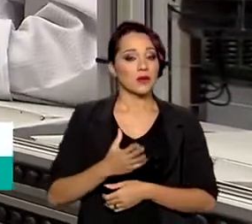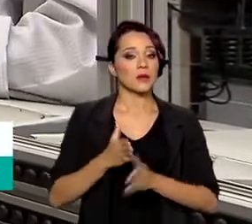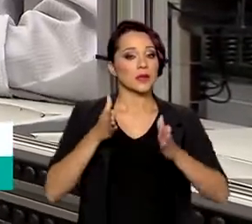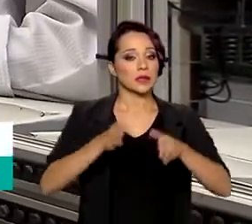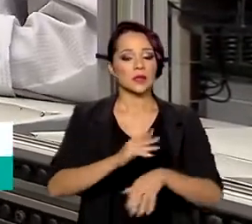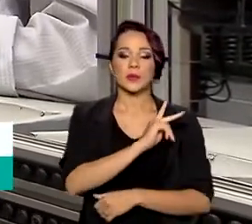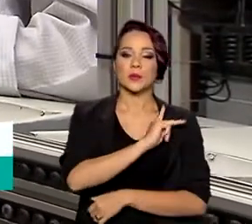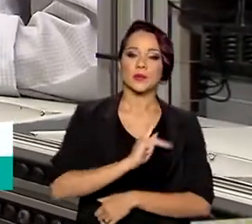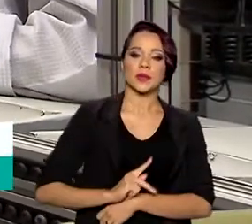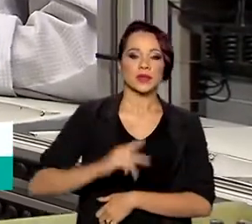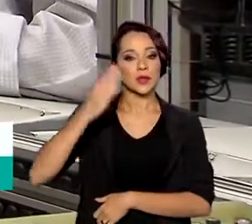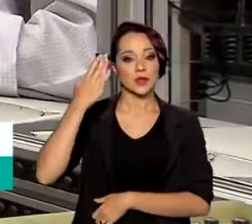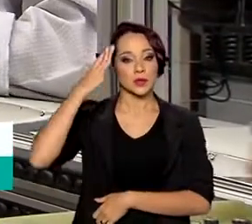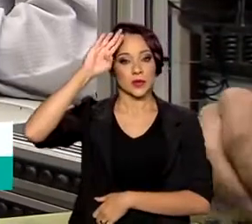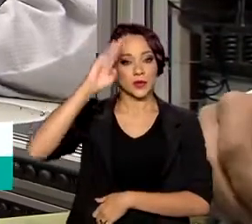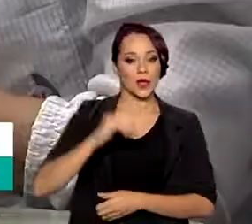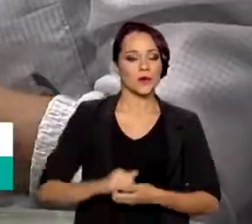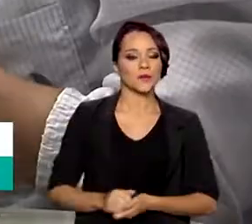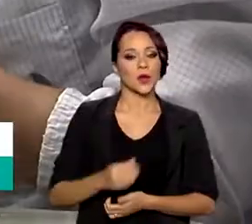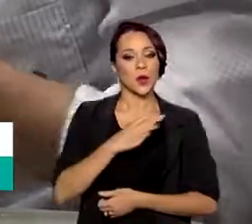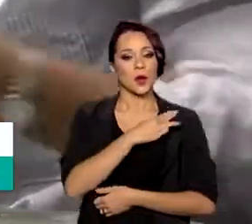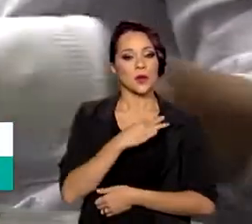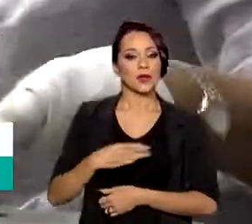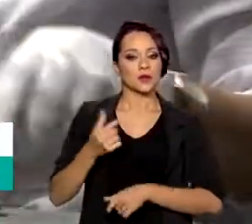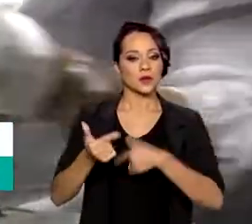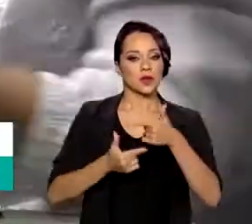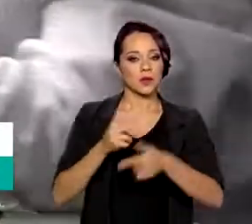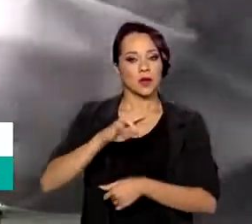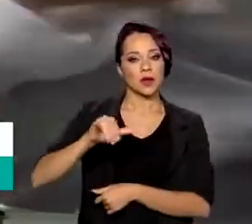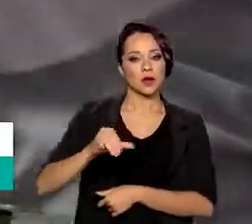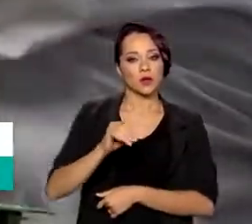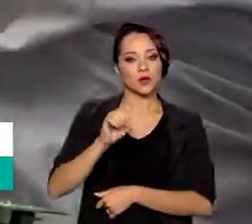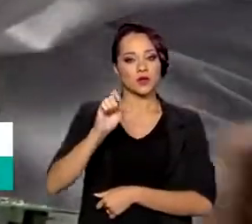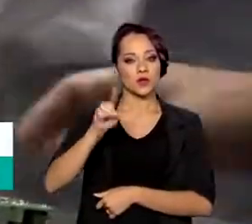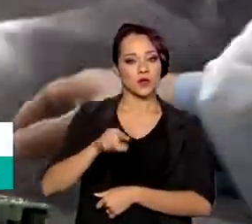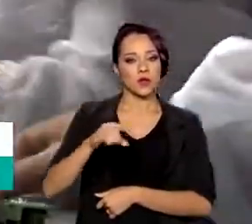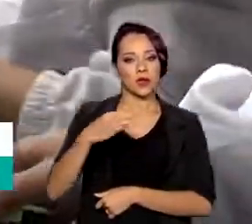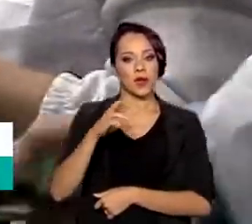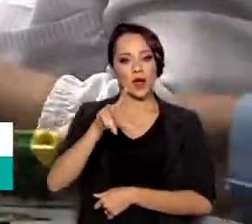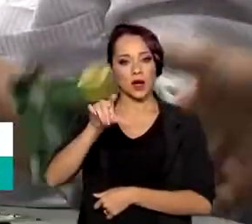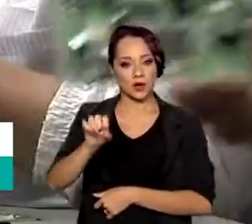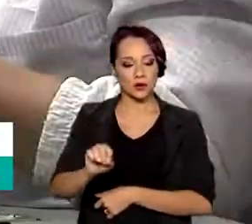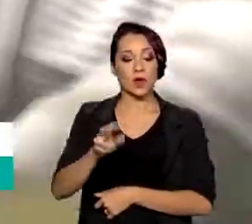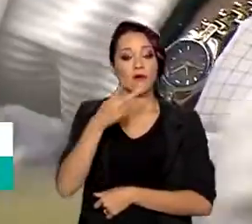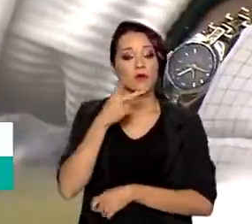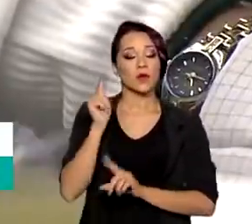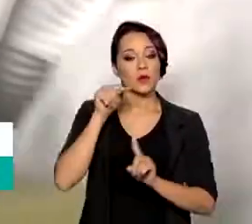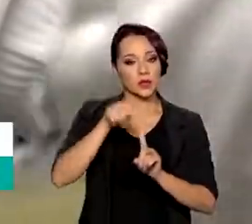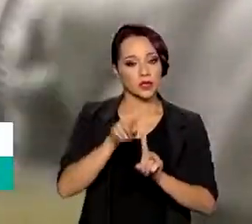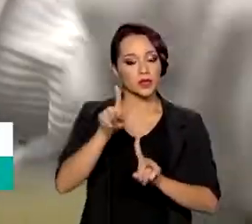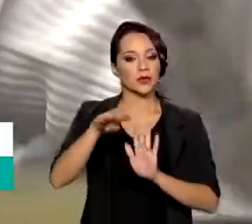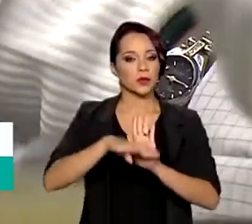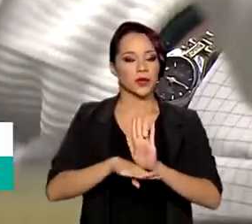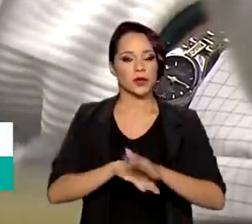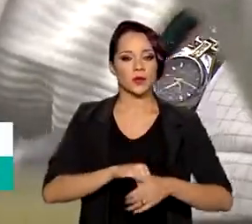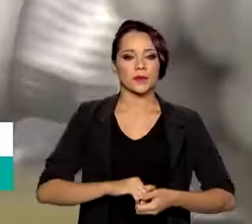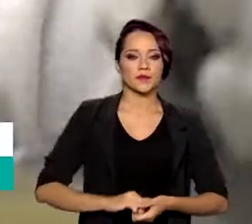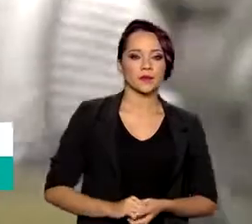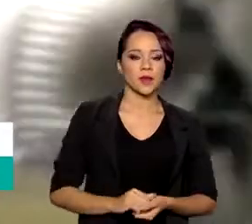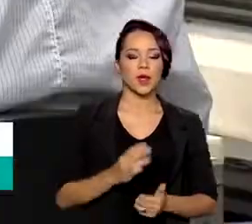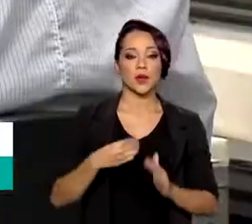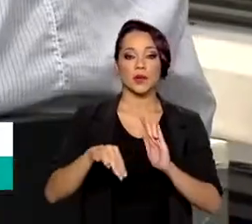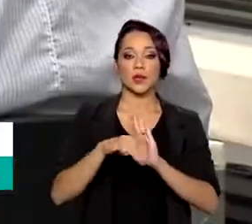do presidente Jair Bolsonaro, o ministro do Trabalho José Carlos Oliveira falou sobre o objetivo desse programa. Uma